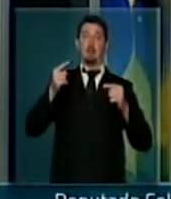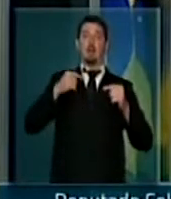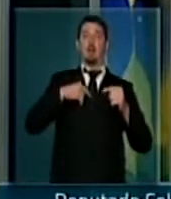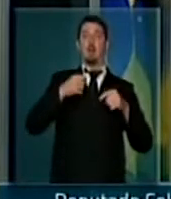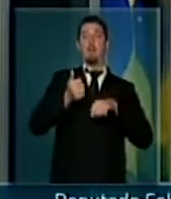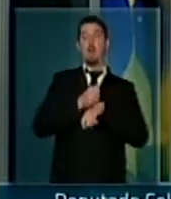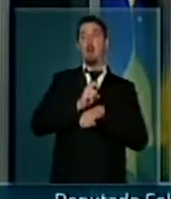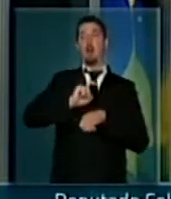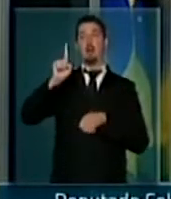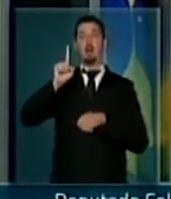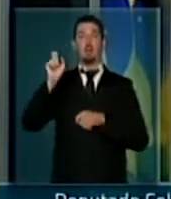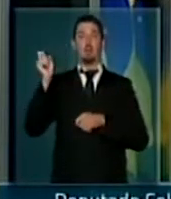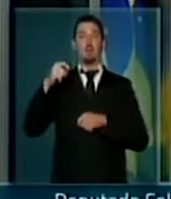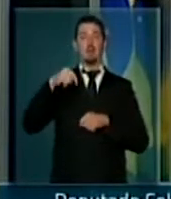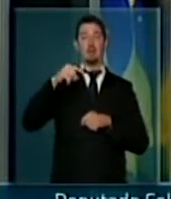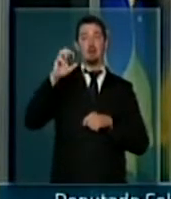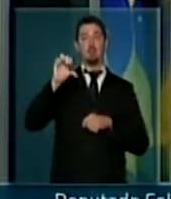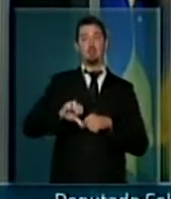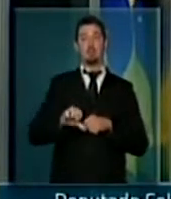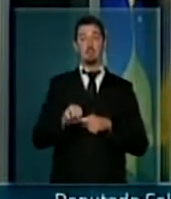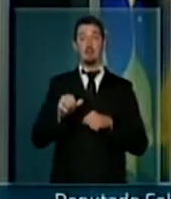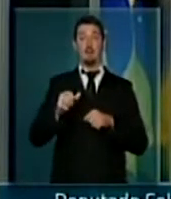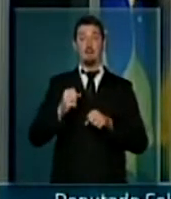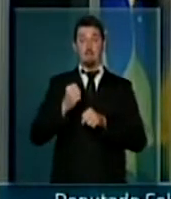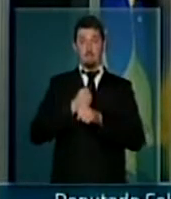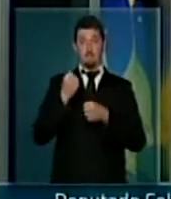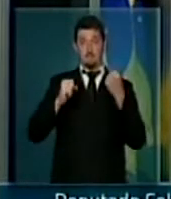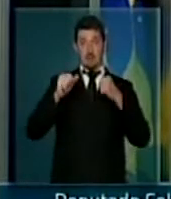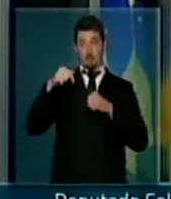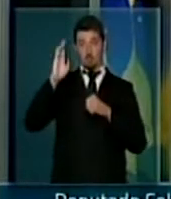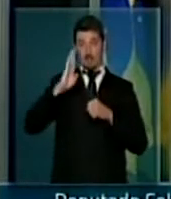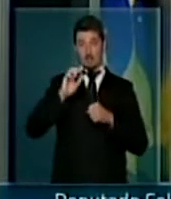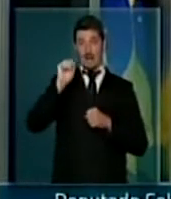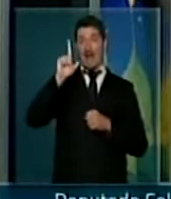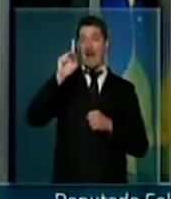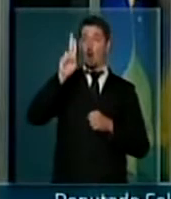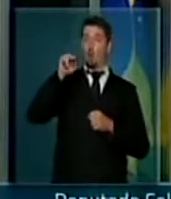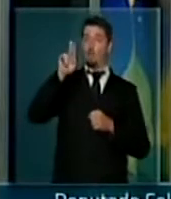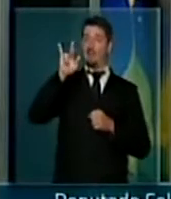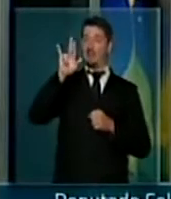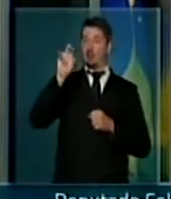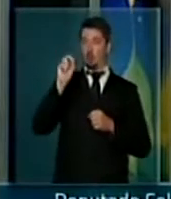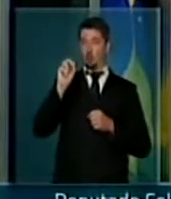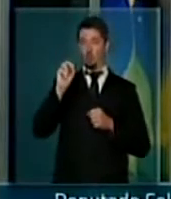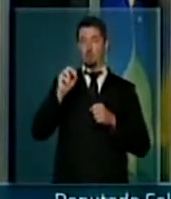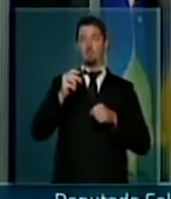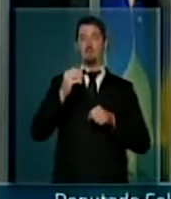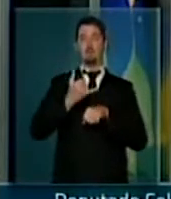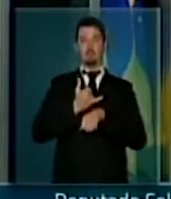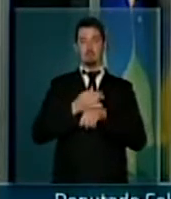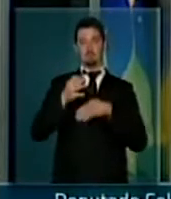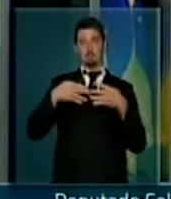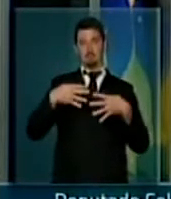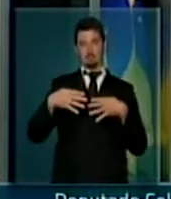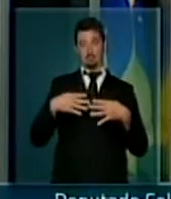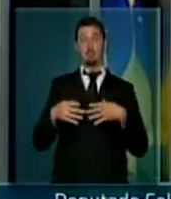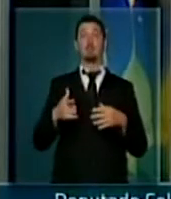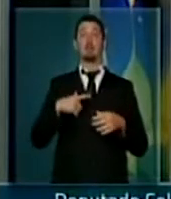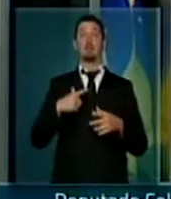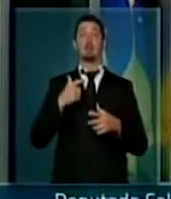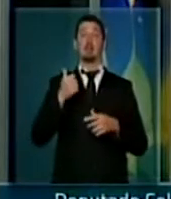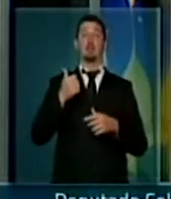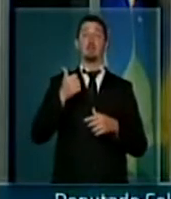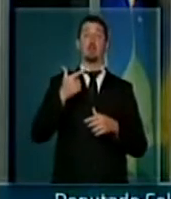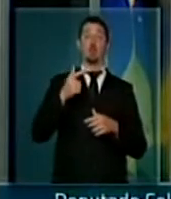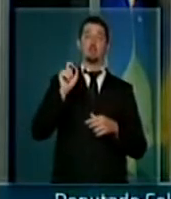lado. Além disso, o fabricante brasileiro arca com um custo de capital de 12% ao